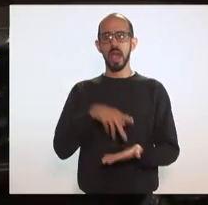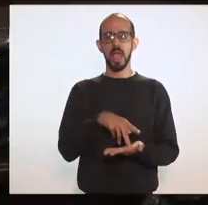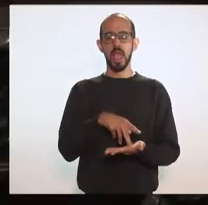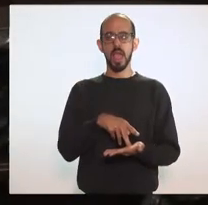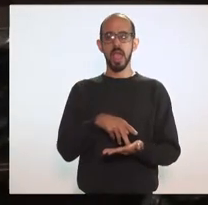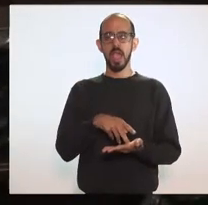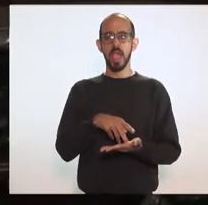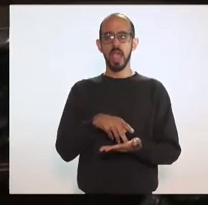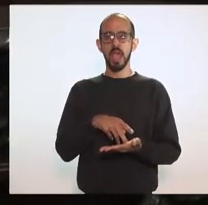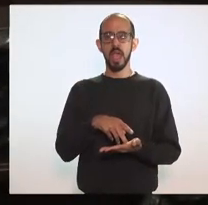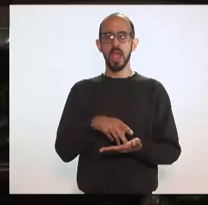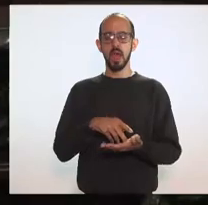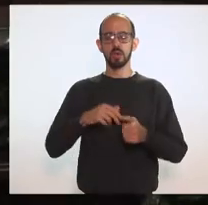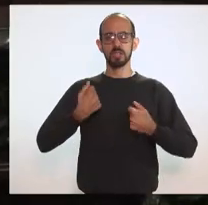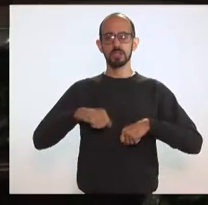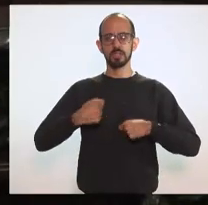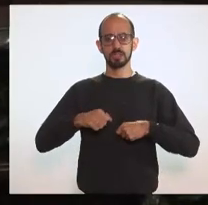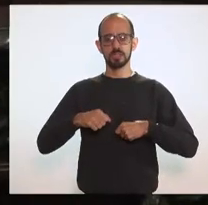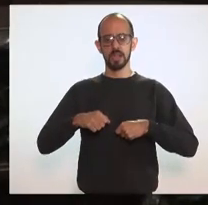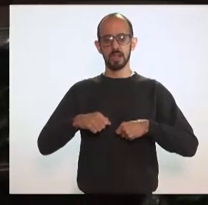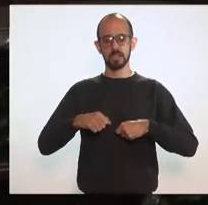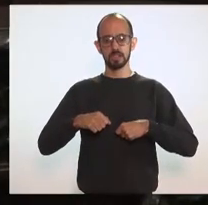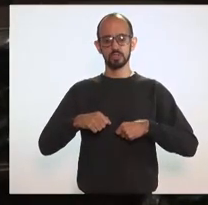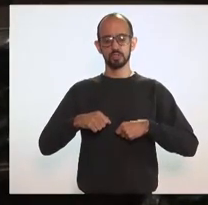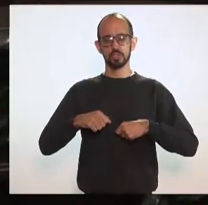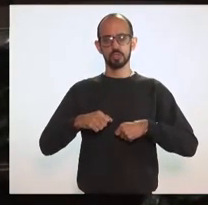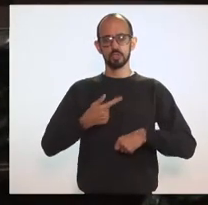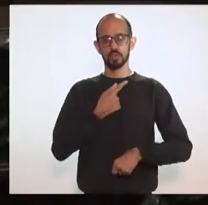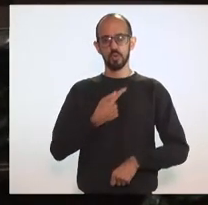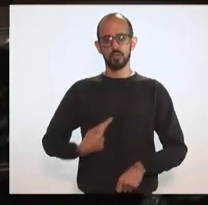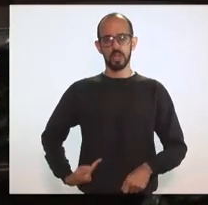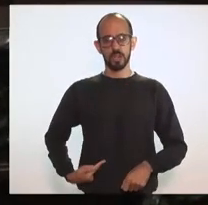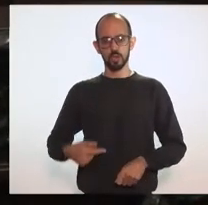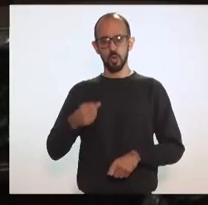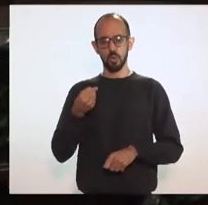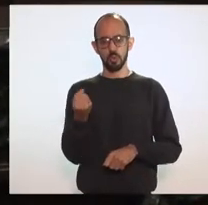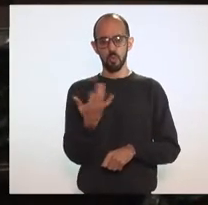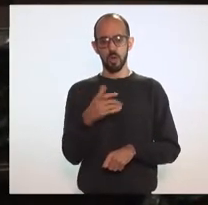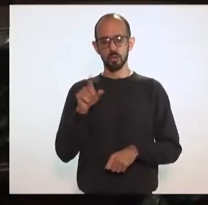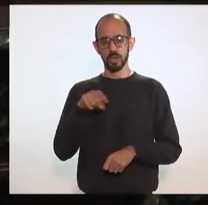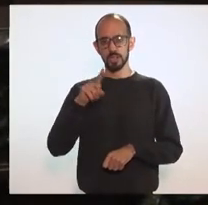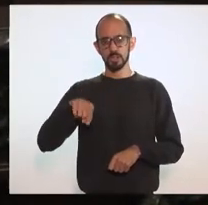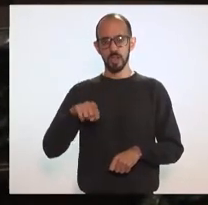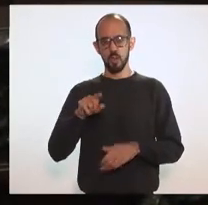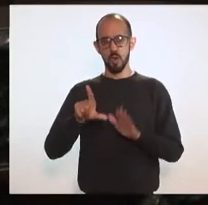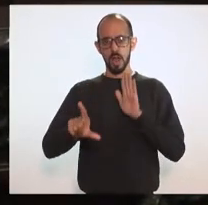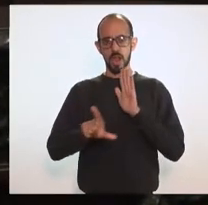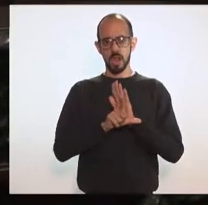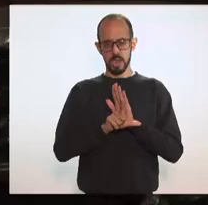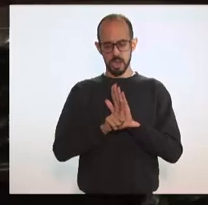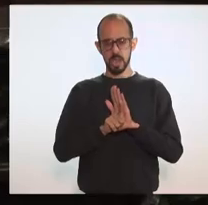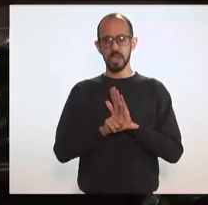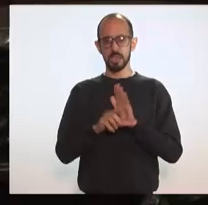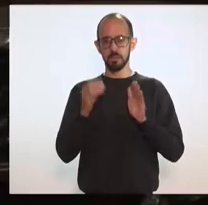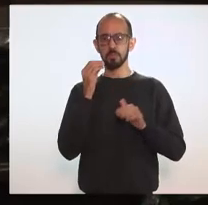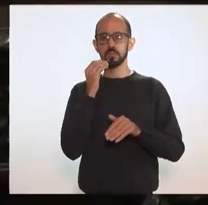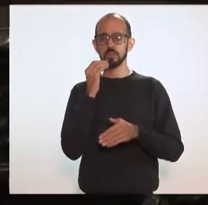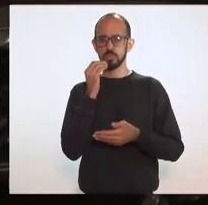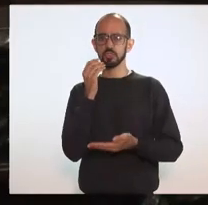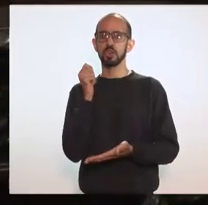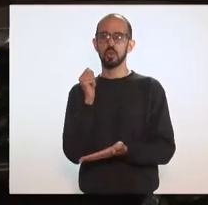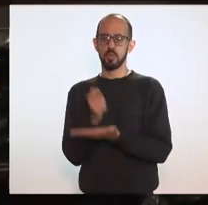encontrar vacinas quando via tô além do deputado Flávio serafini que garante tirinha a